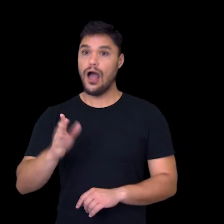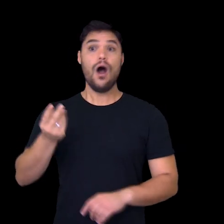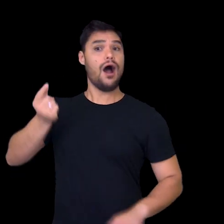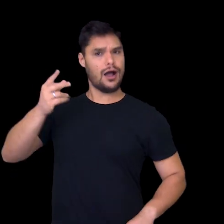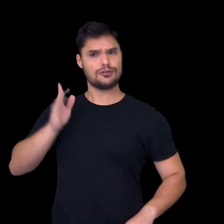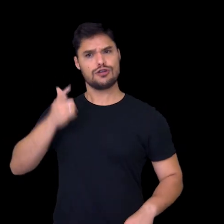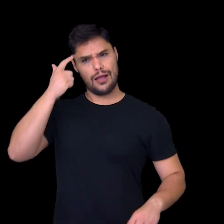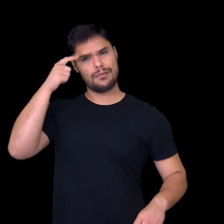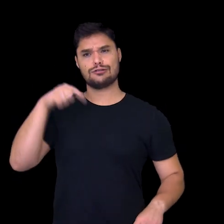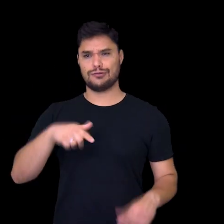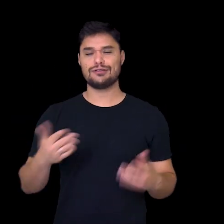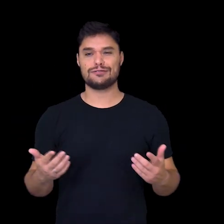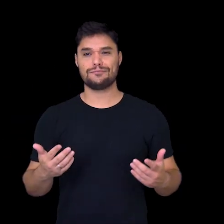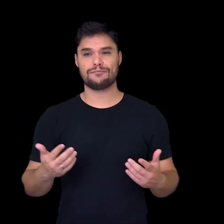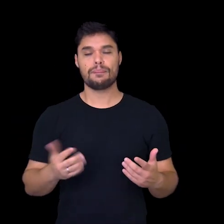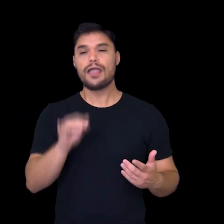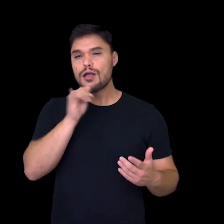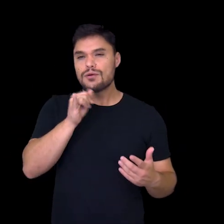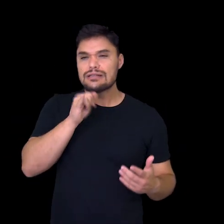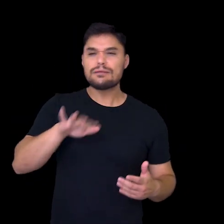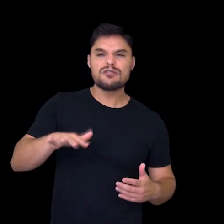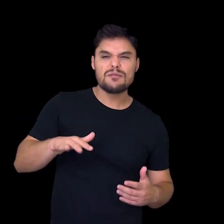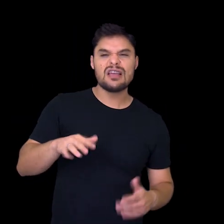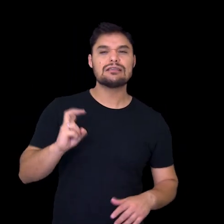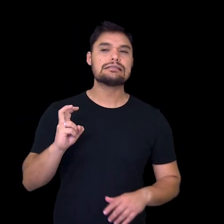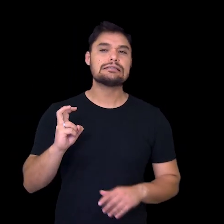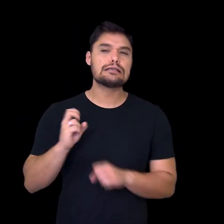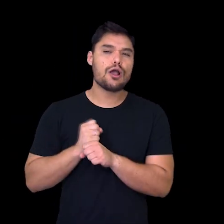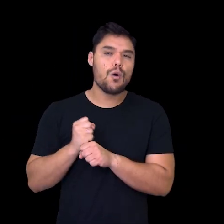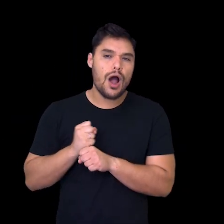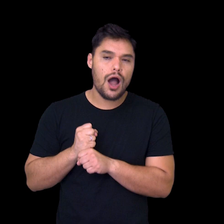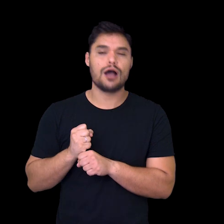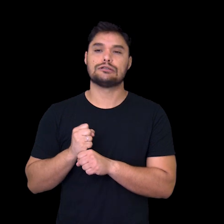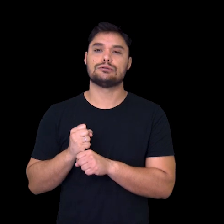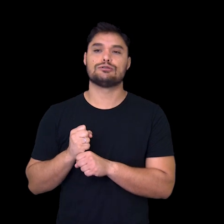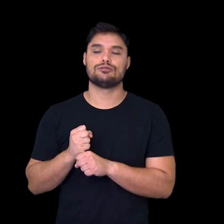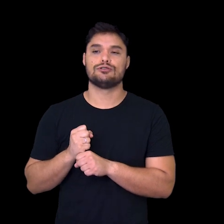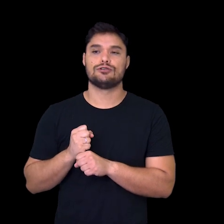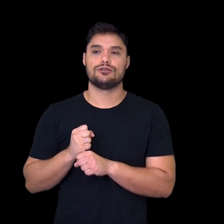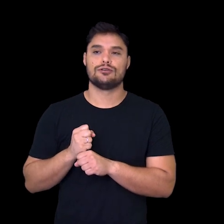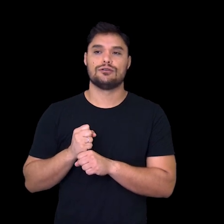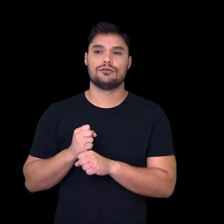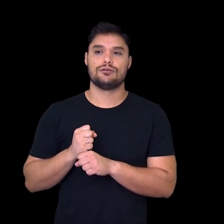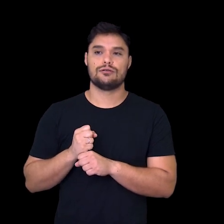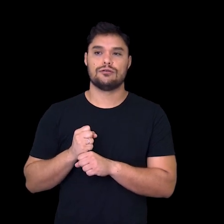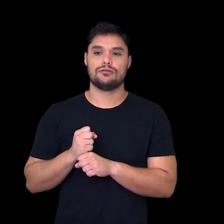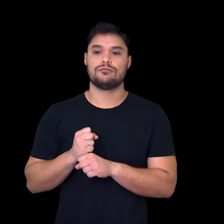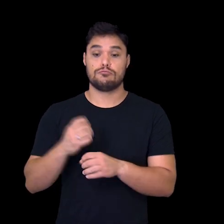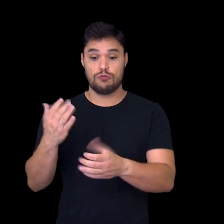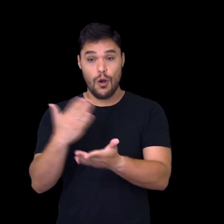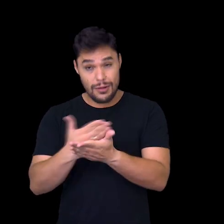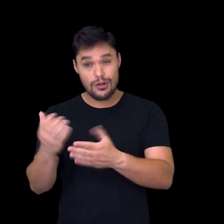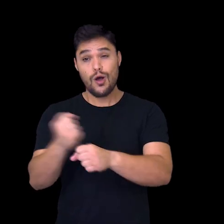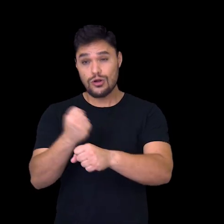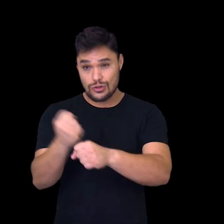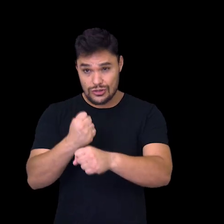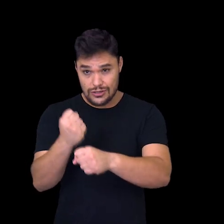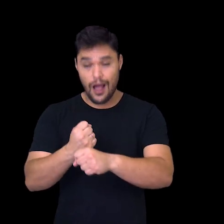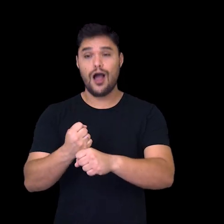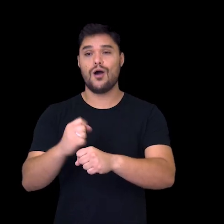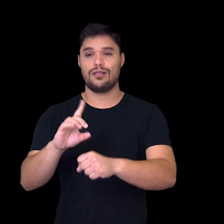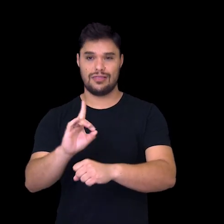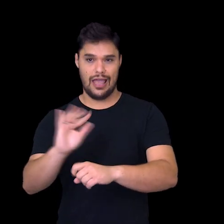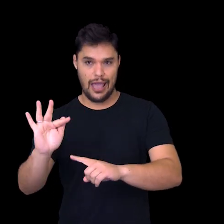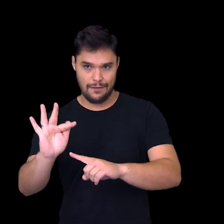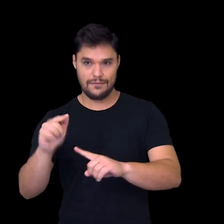se ter uma ideia disso, mais ou menos 5 anos antes de começar a construção